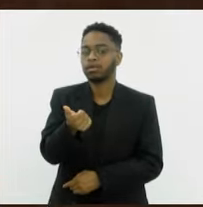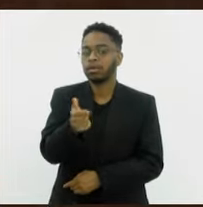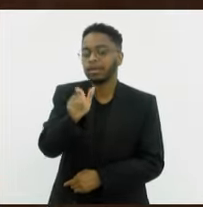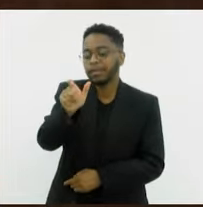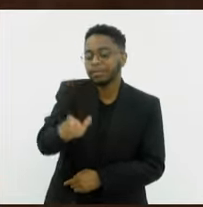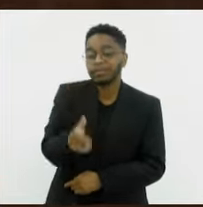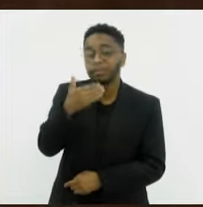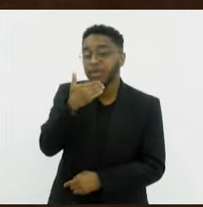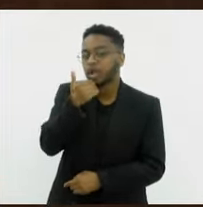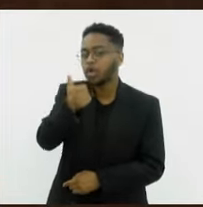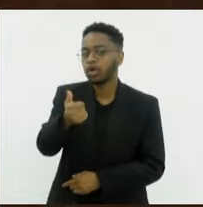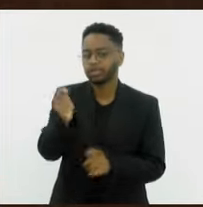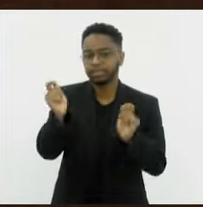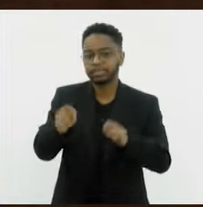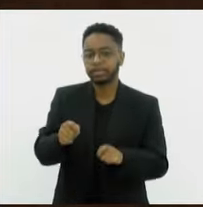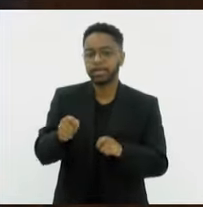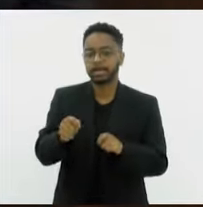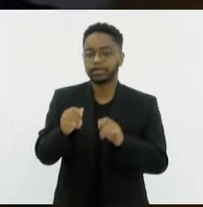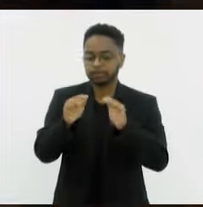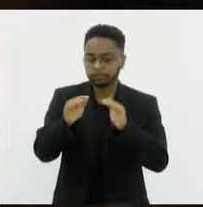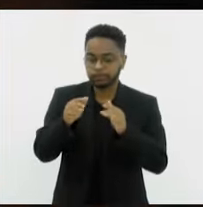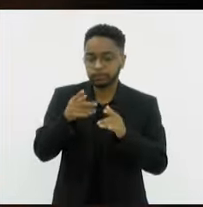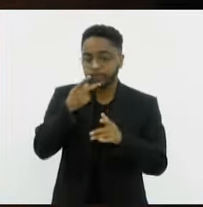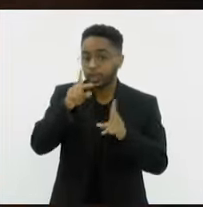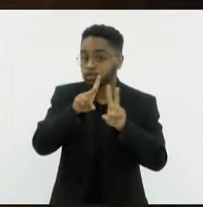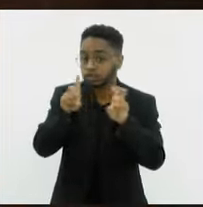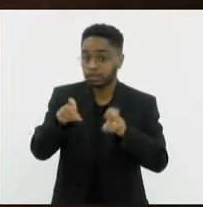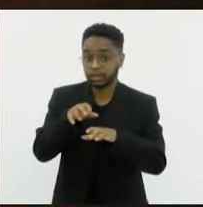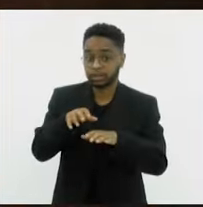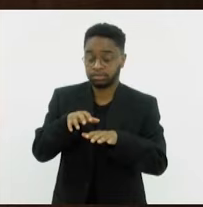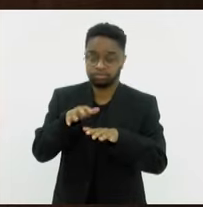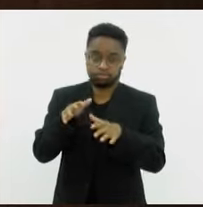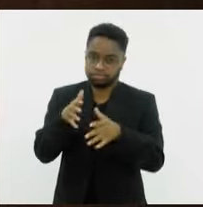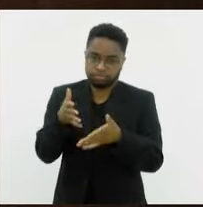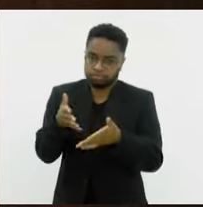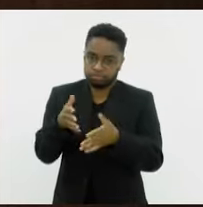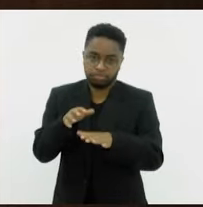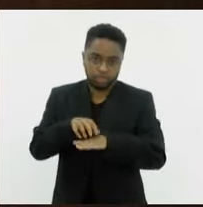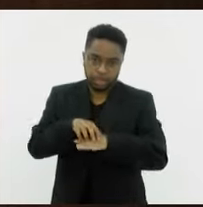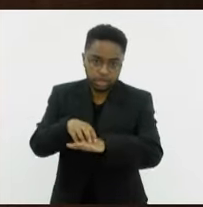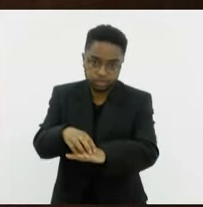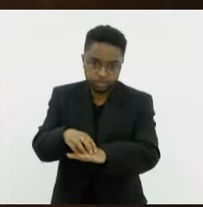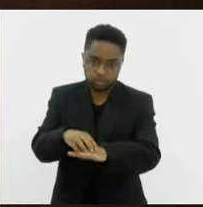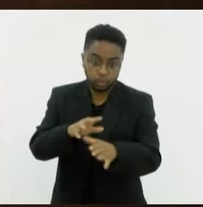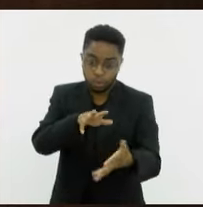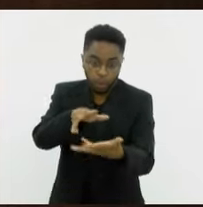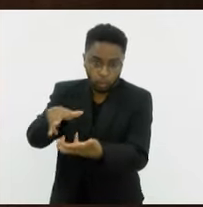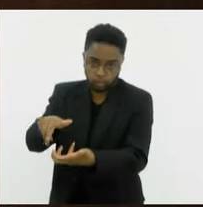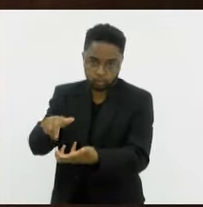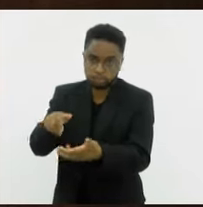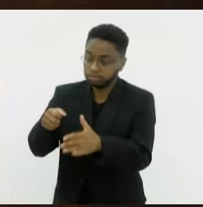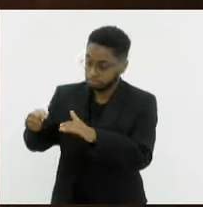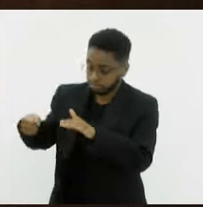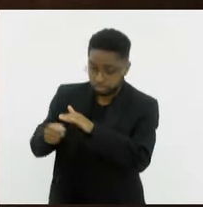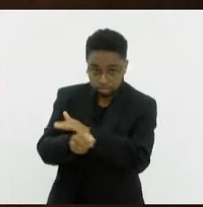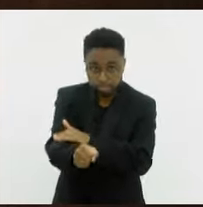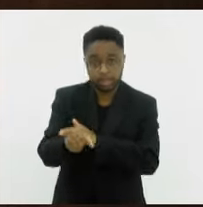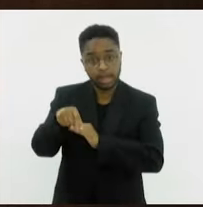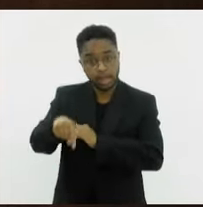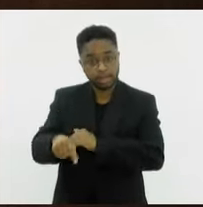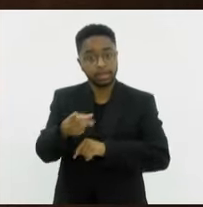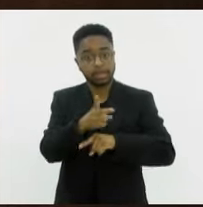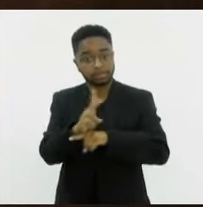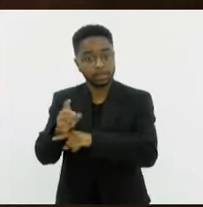pessoa de para tratar de trânsito do Brasil, do mundo, sei lá, traz esse cara para cá. A cidade do Rio de Janeiro,